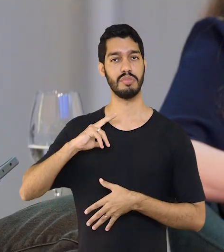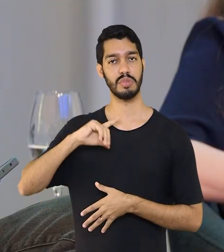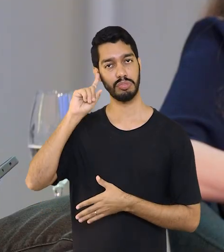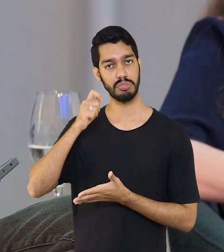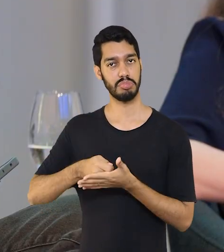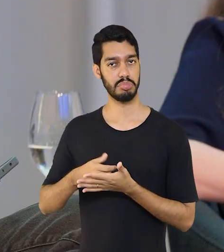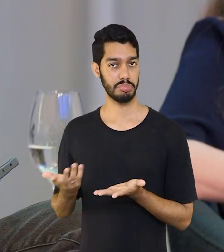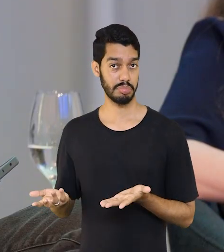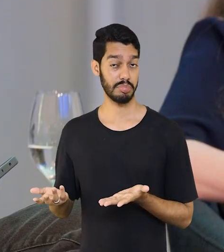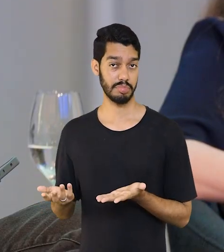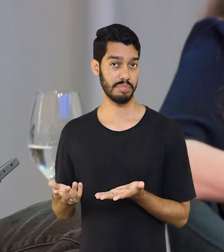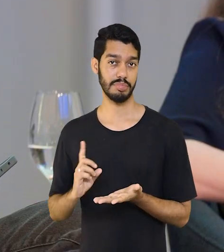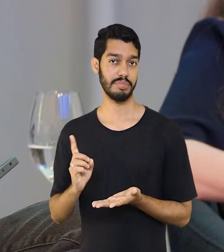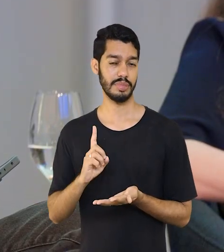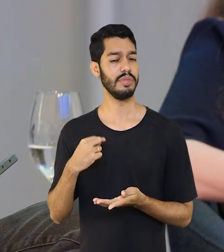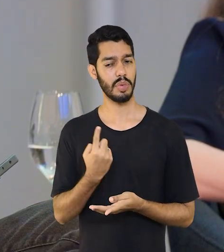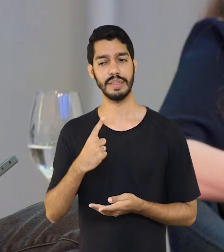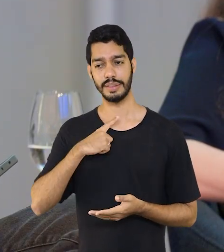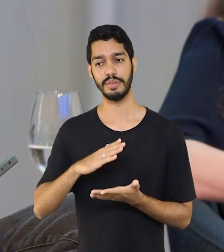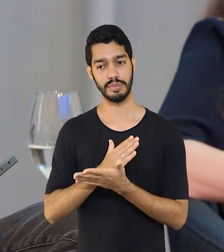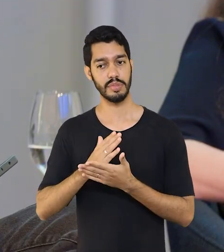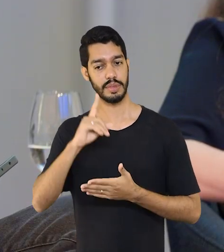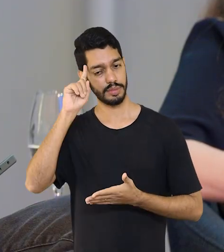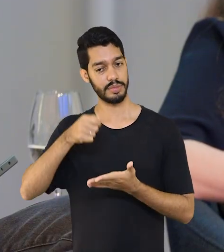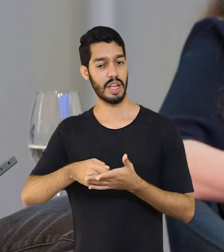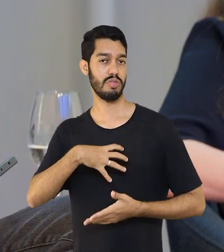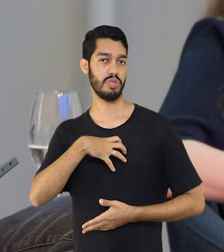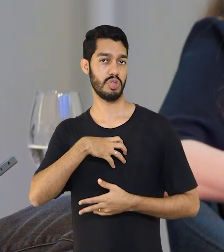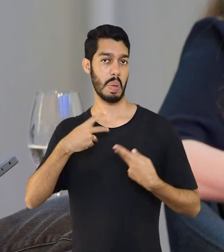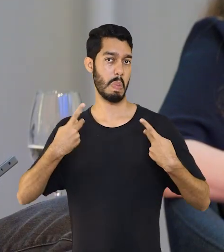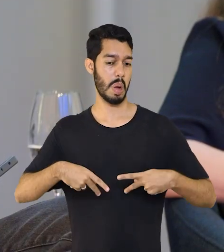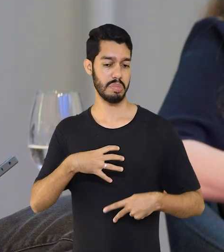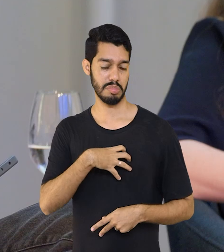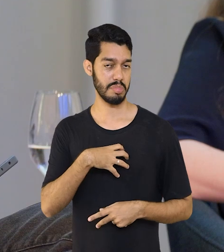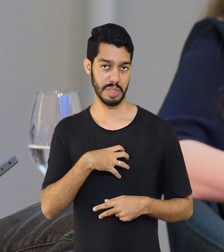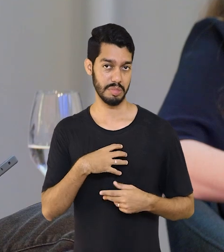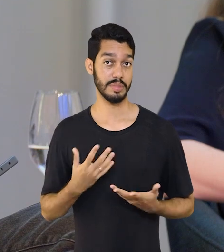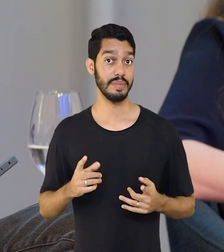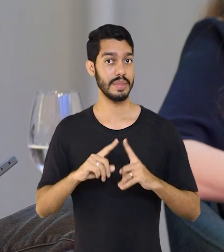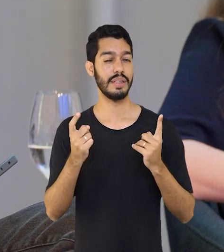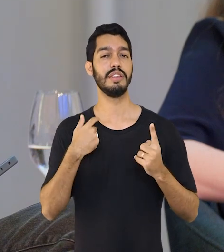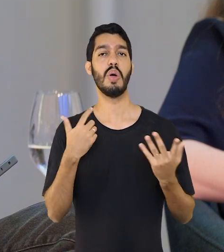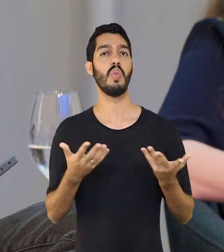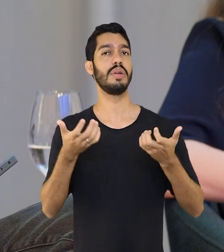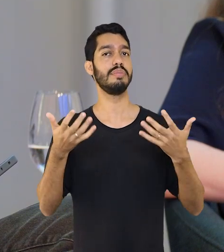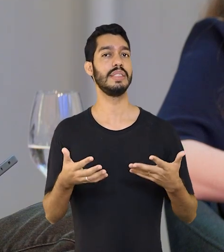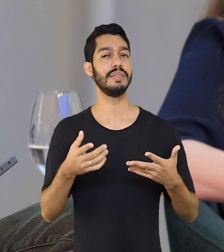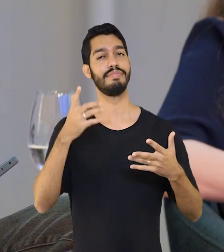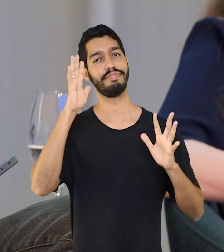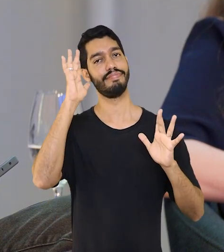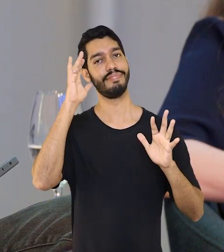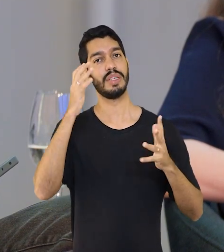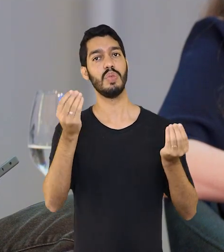individuais. É óbvio que a gente pode tomar essas decisões de forma, algumas decisões de forma individual, mas aqui o que eu estou trazendo é uma reflexão